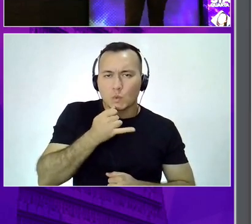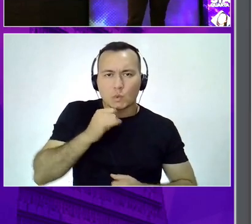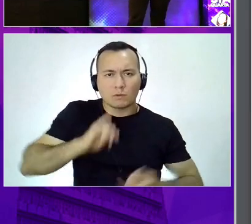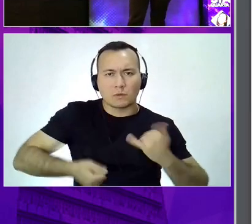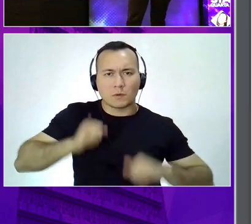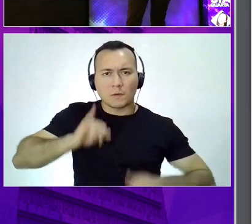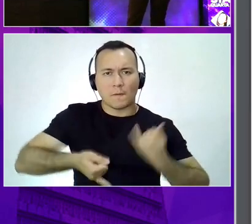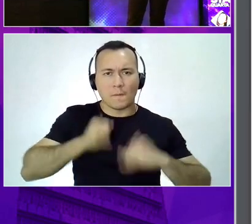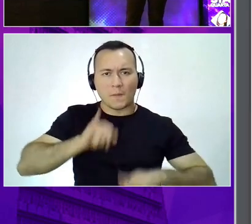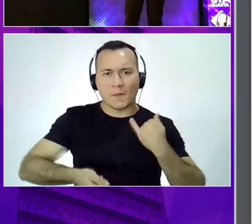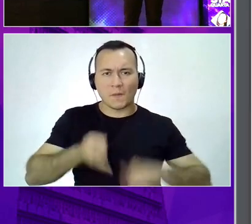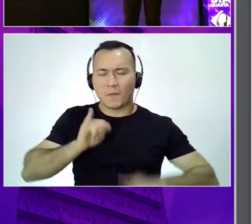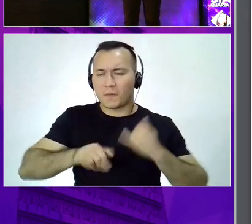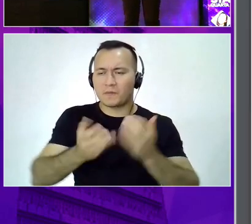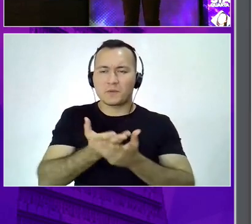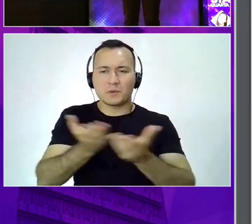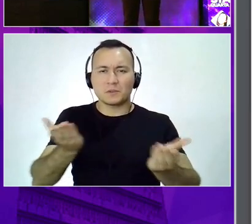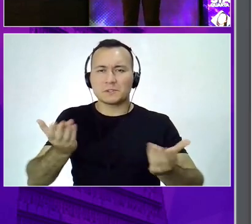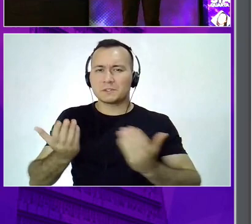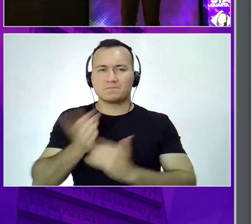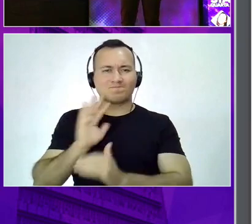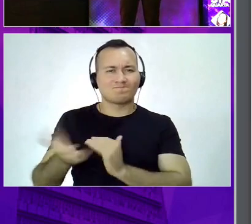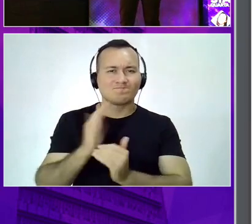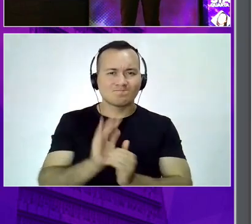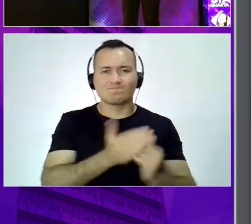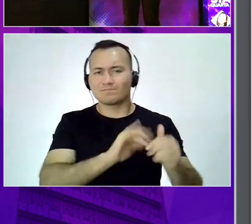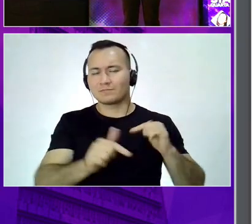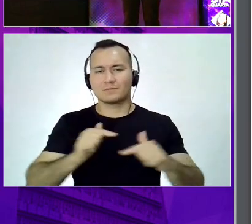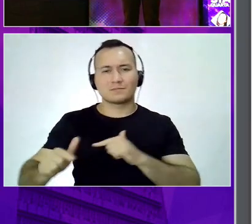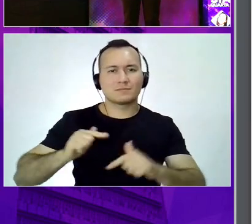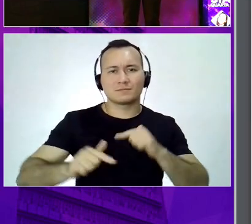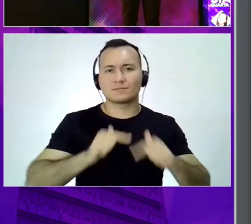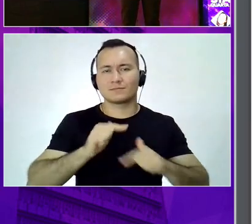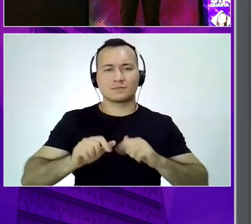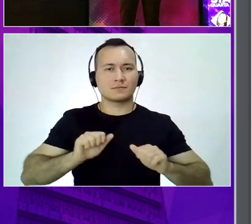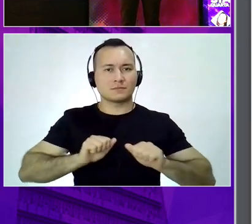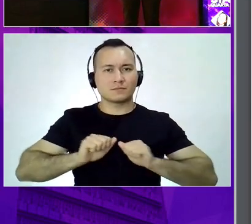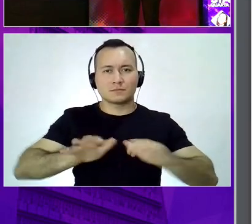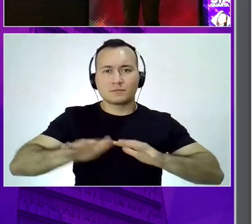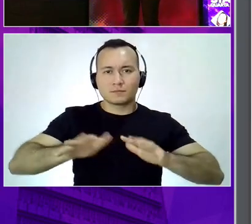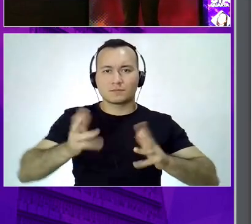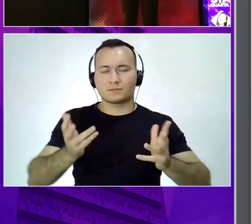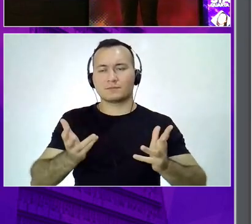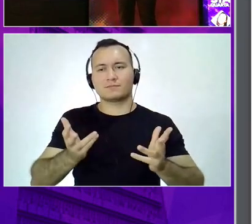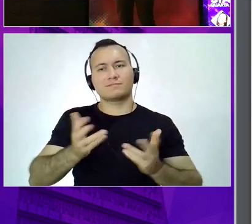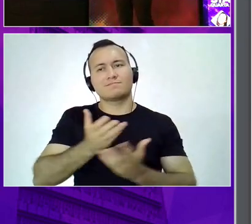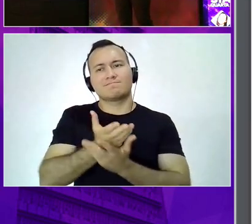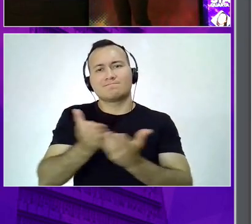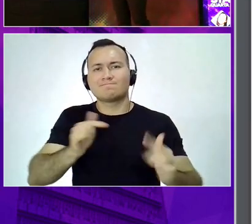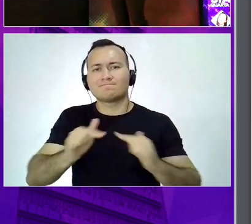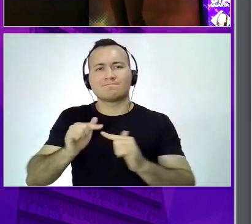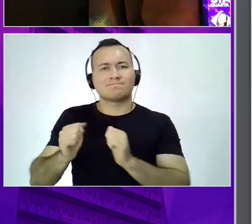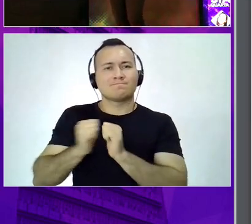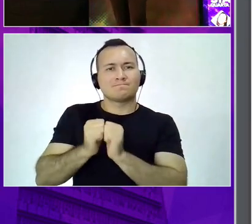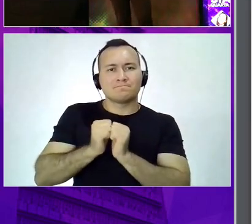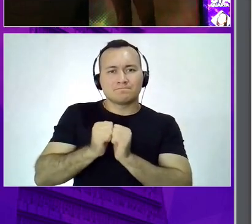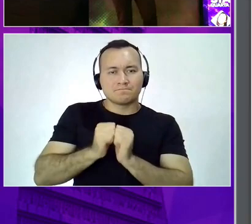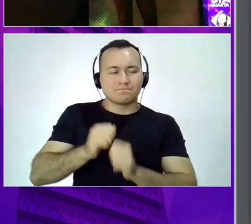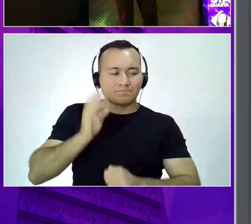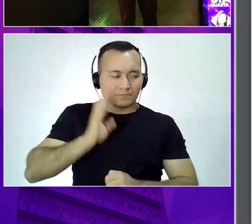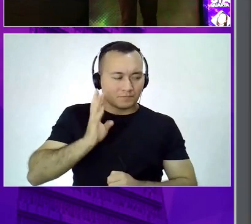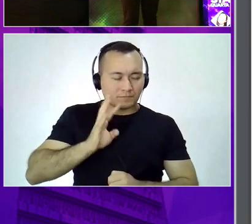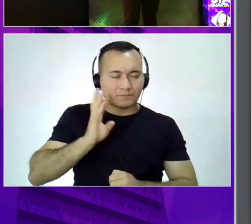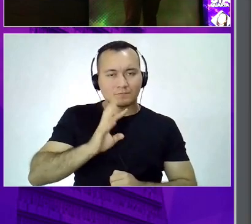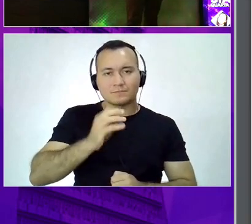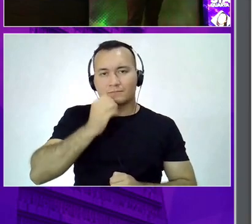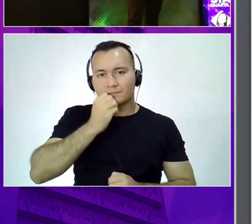têm, trabalhar em comunidade, trabalhar em modelos agiles. Então, isso são duas coisas que me empolgaram muito. Bom,